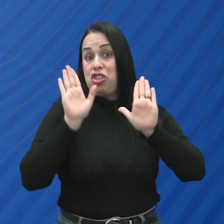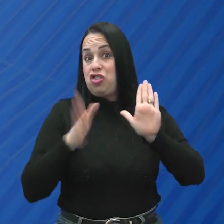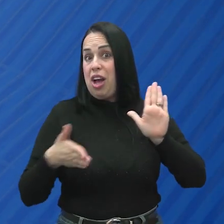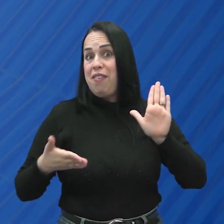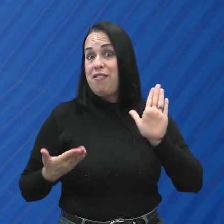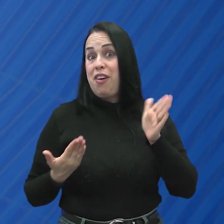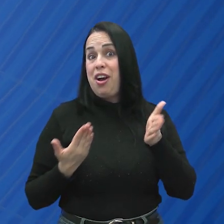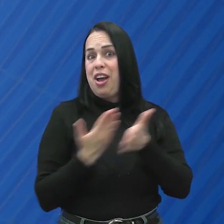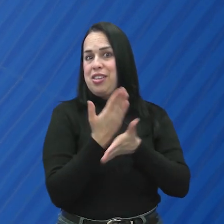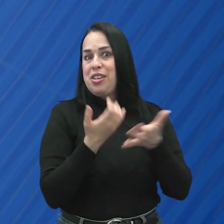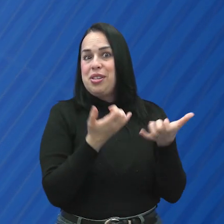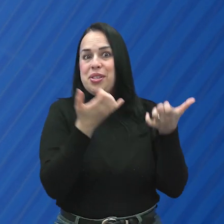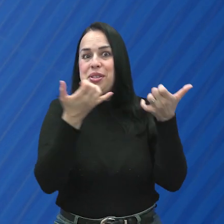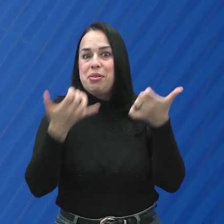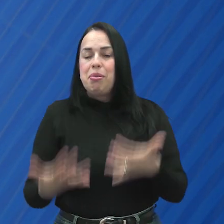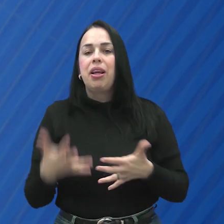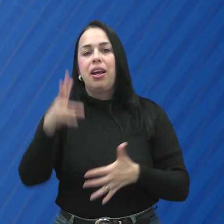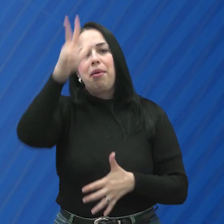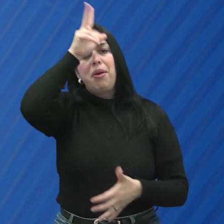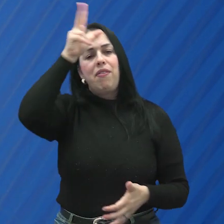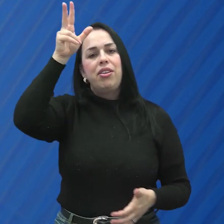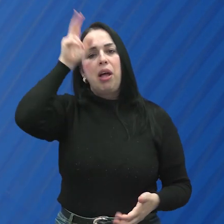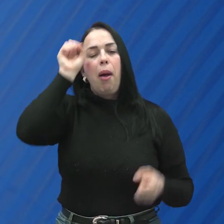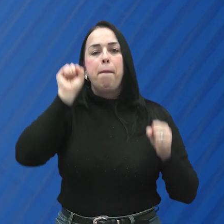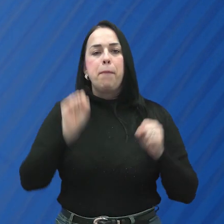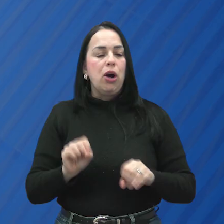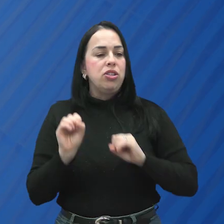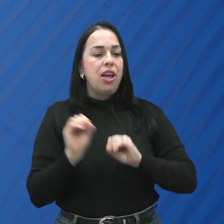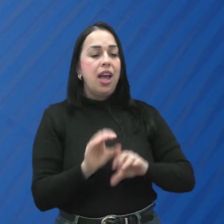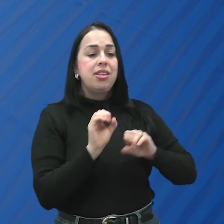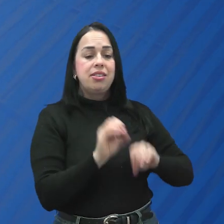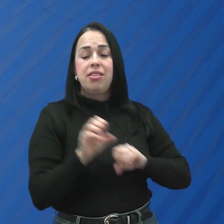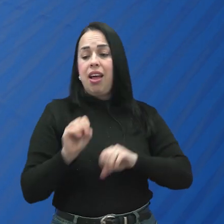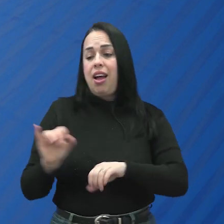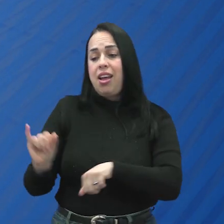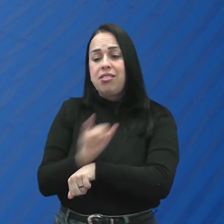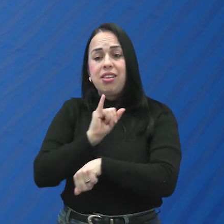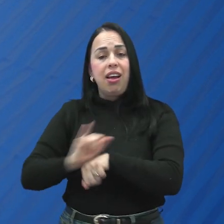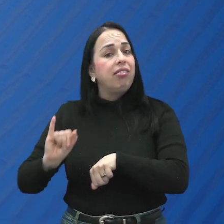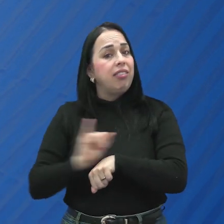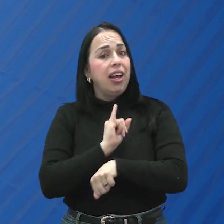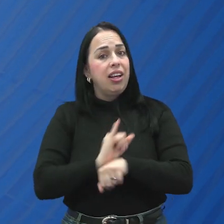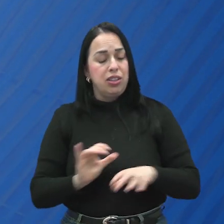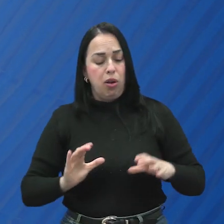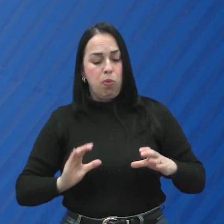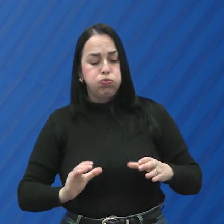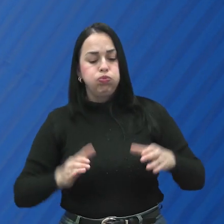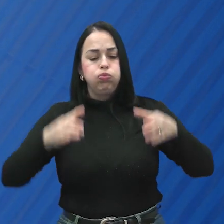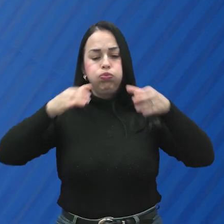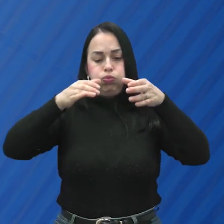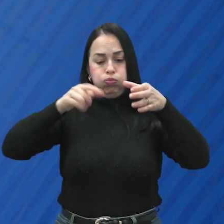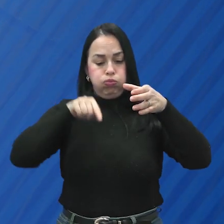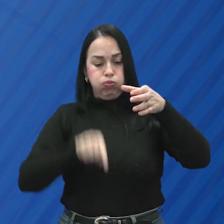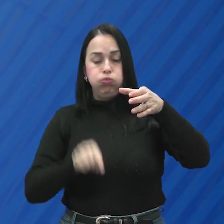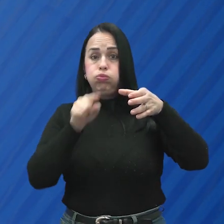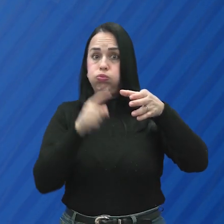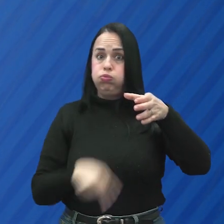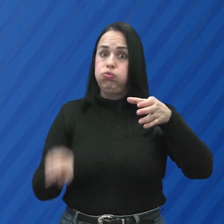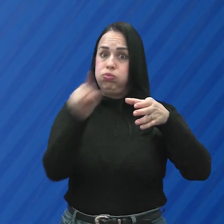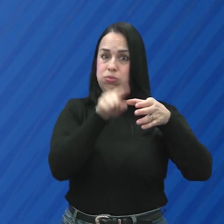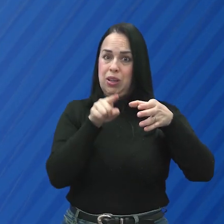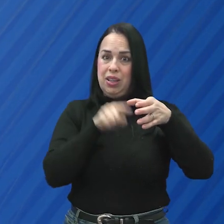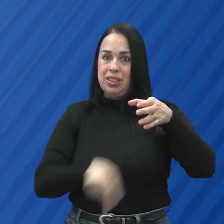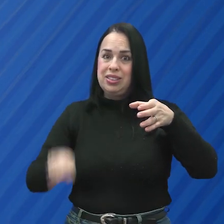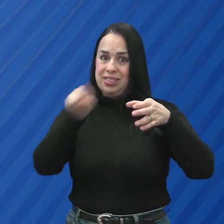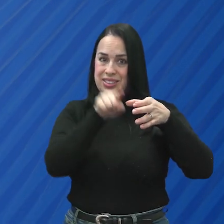aprovado na Câmara, que autoriza a Prefeitura a implantar nas escolas públicas da cidade o programa de aquaponia